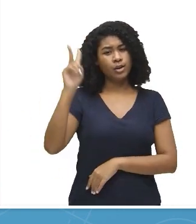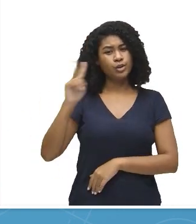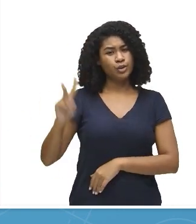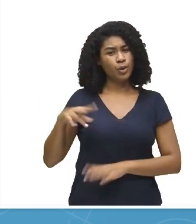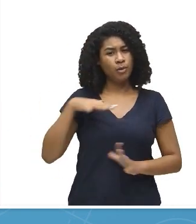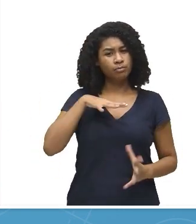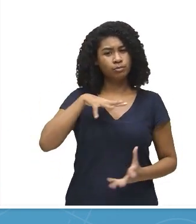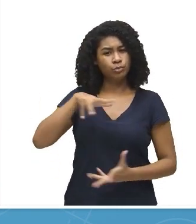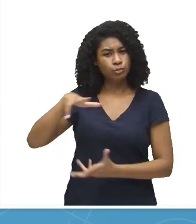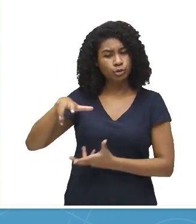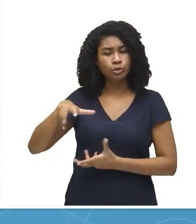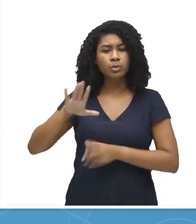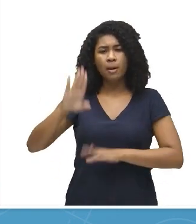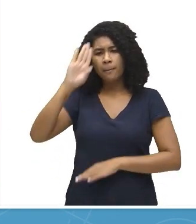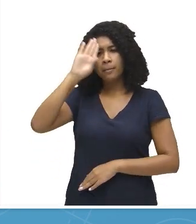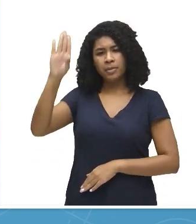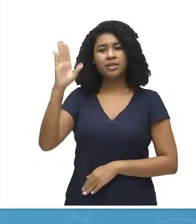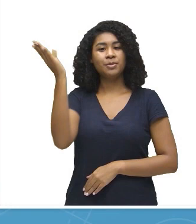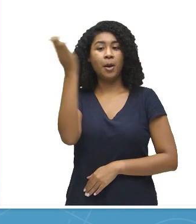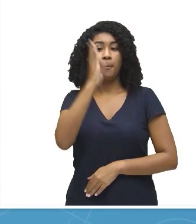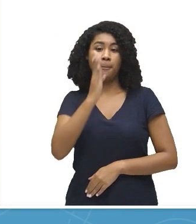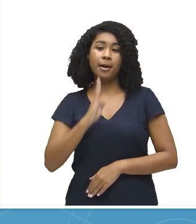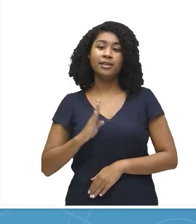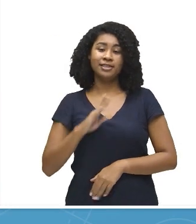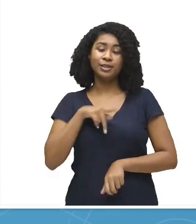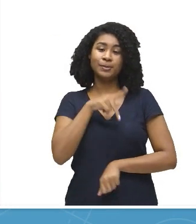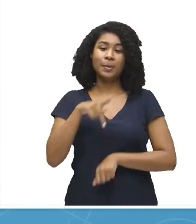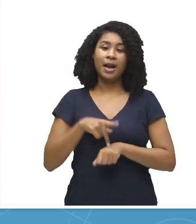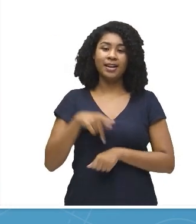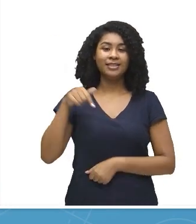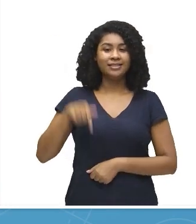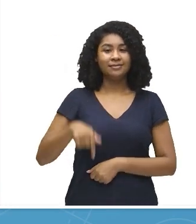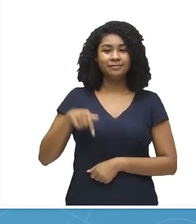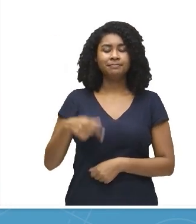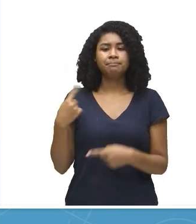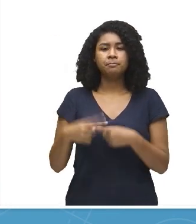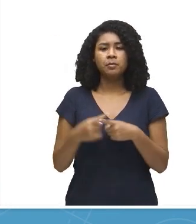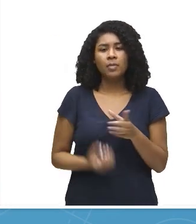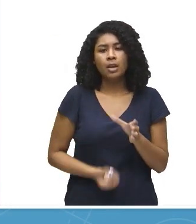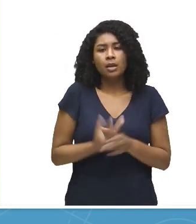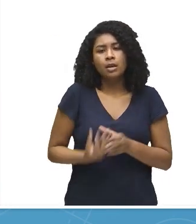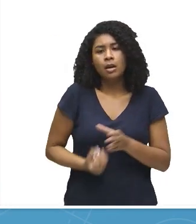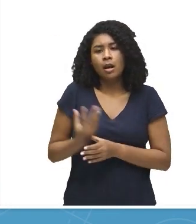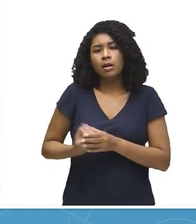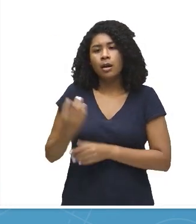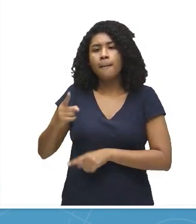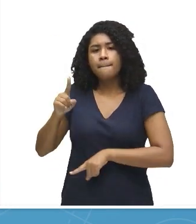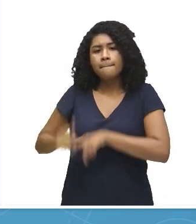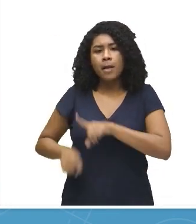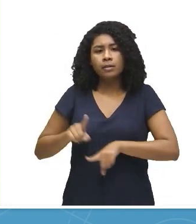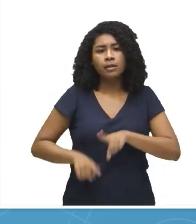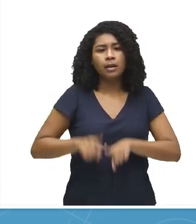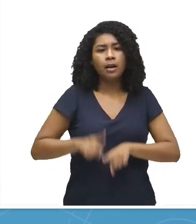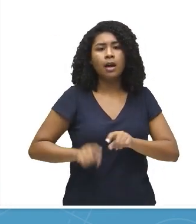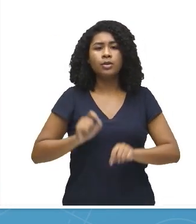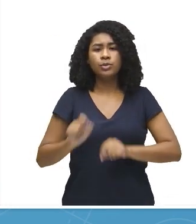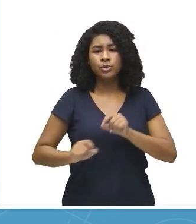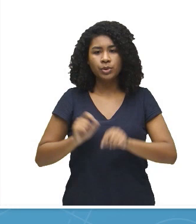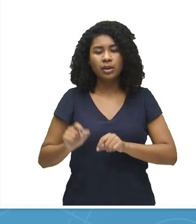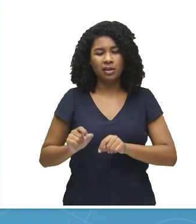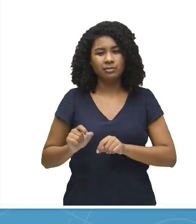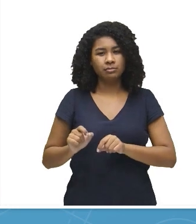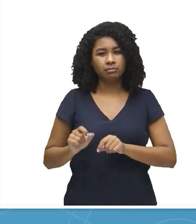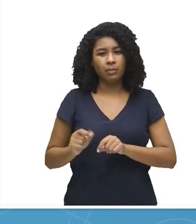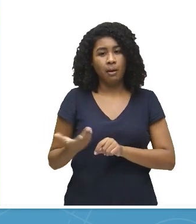o nosso país, que ele passou a fabricar aqui, no caso, equipamentos que eram antes importados,